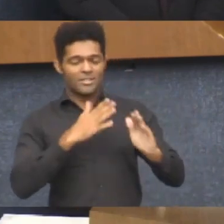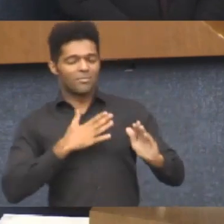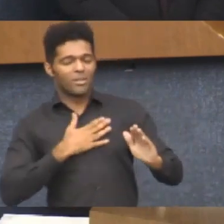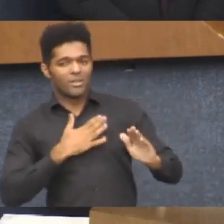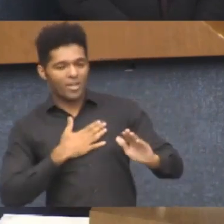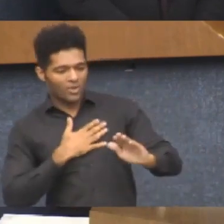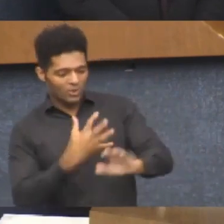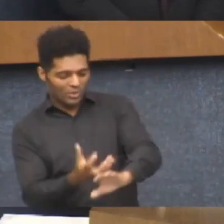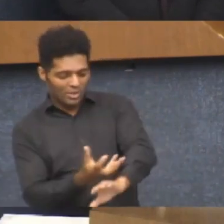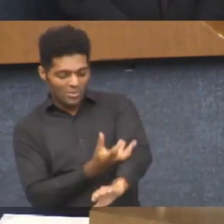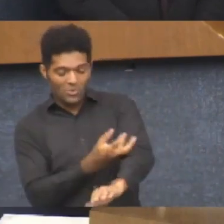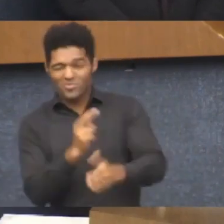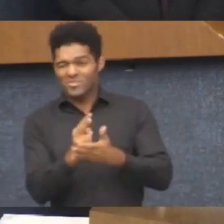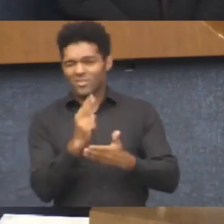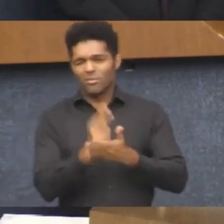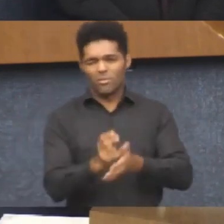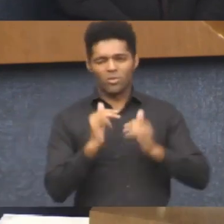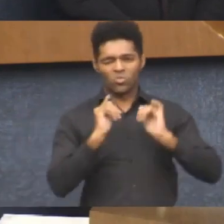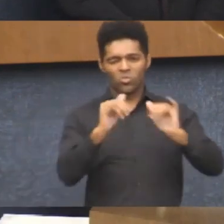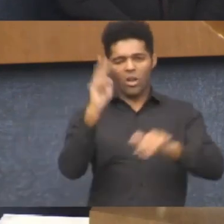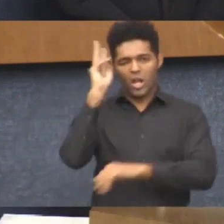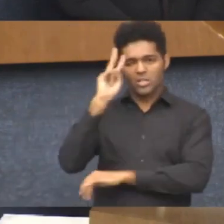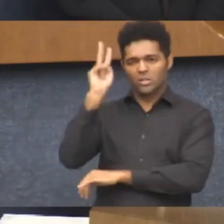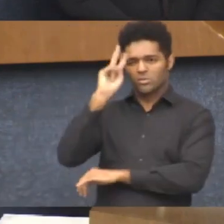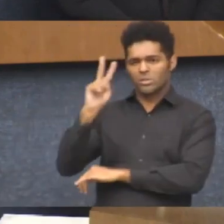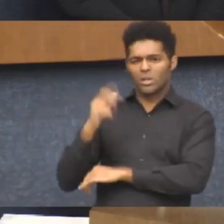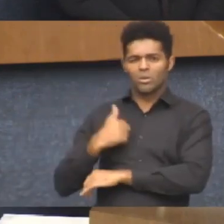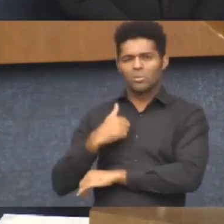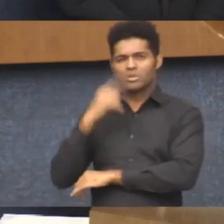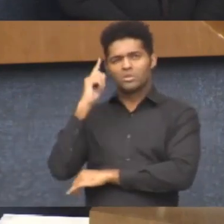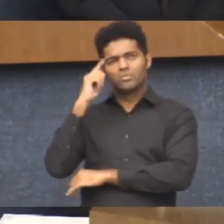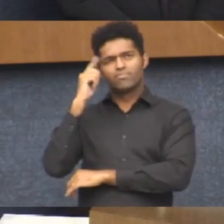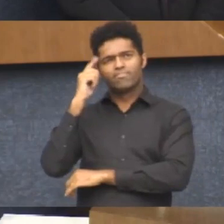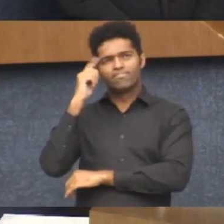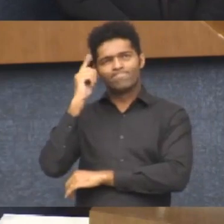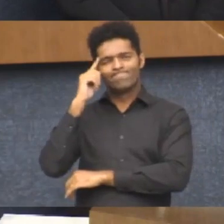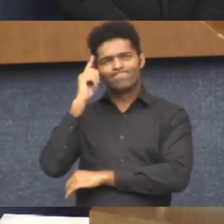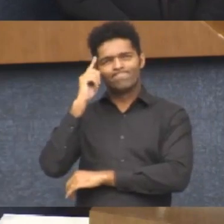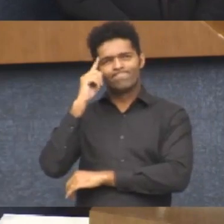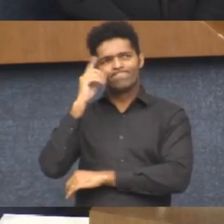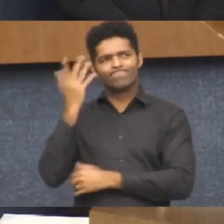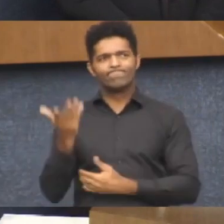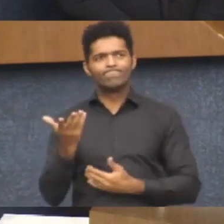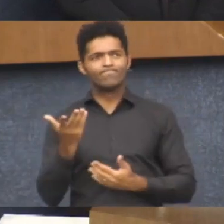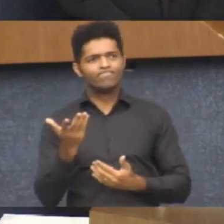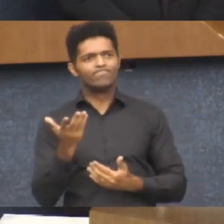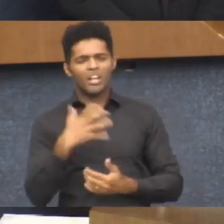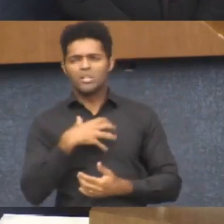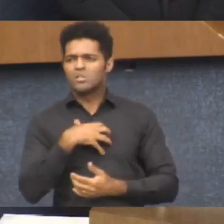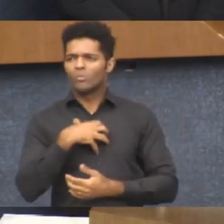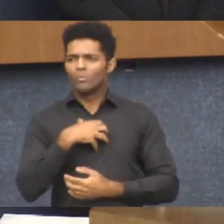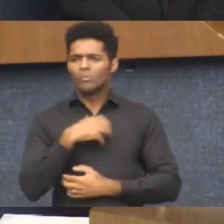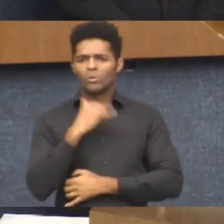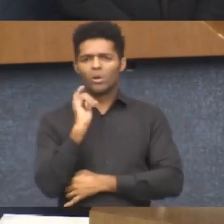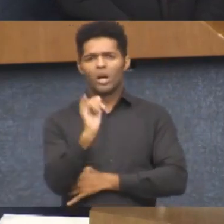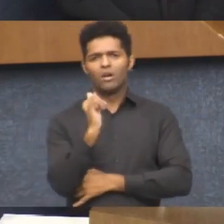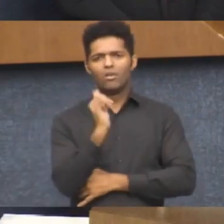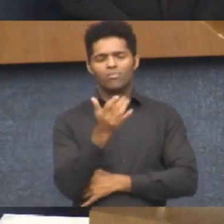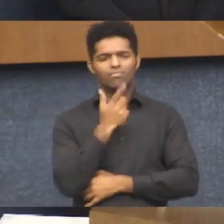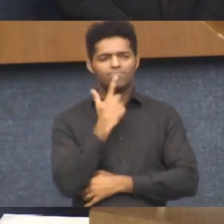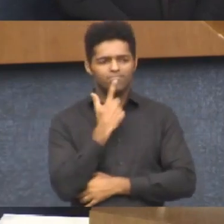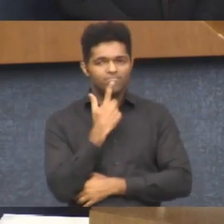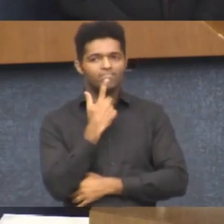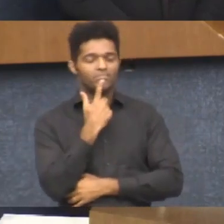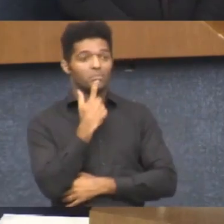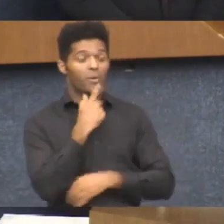arrepio sempre que eu conto essa história. E aí eu falei assim, gente, isso faz sentido? Isso faz sentido, isso aí que ela falou.